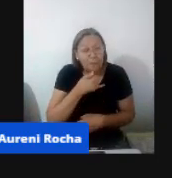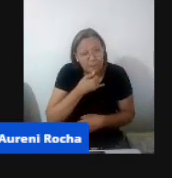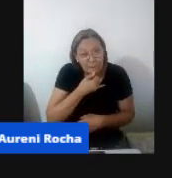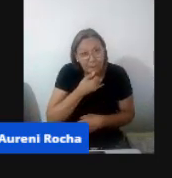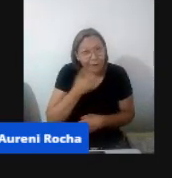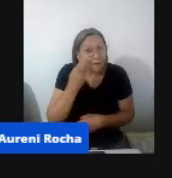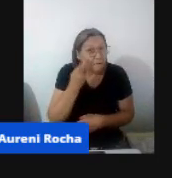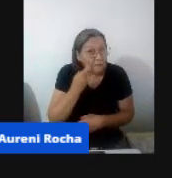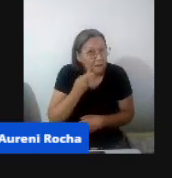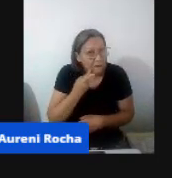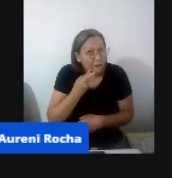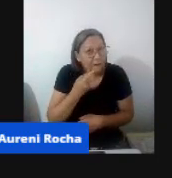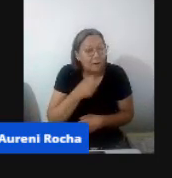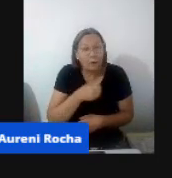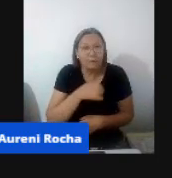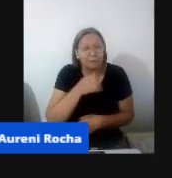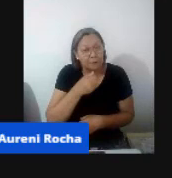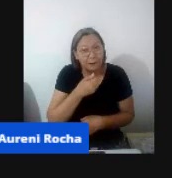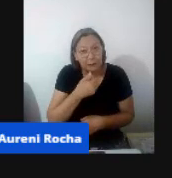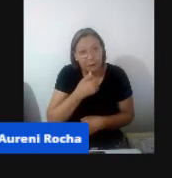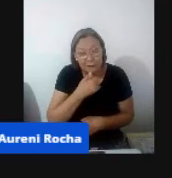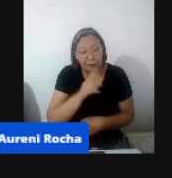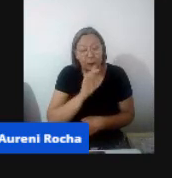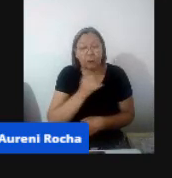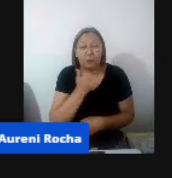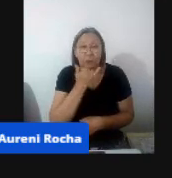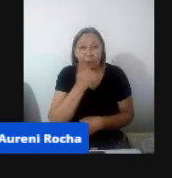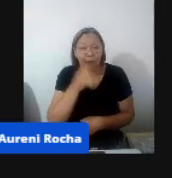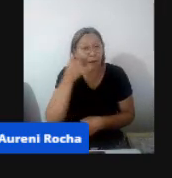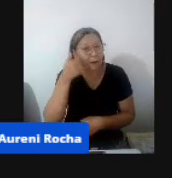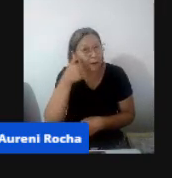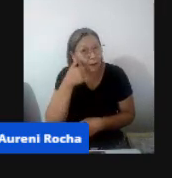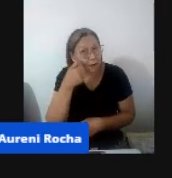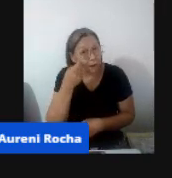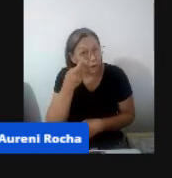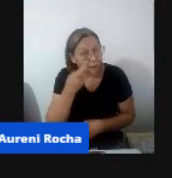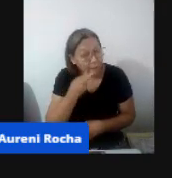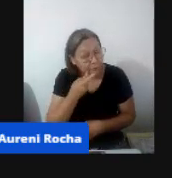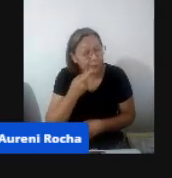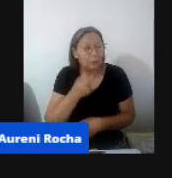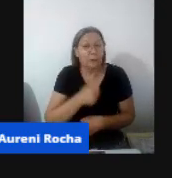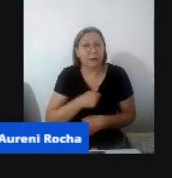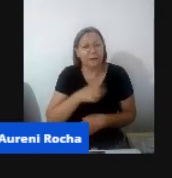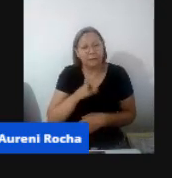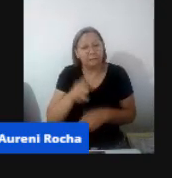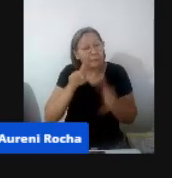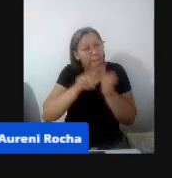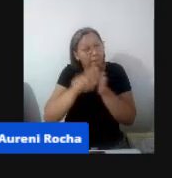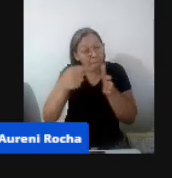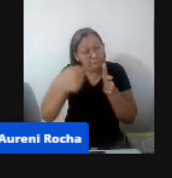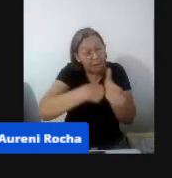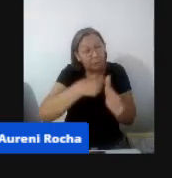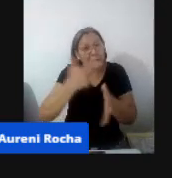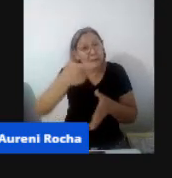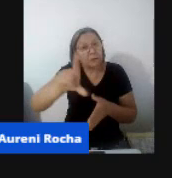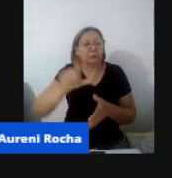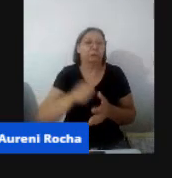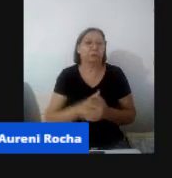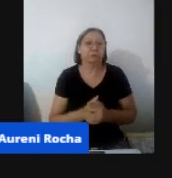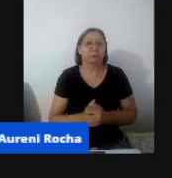consegue contribuir com a aprendizagem desse aluno. Próximo slide, por